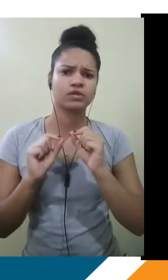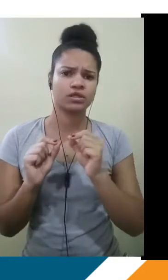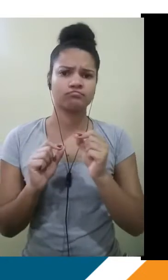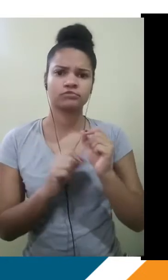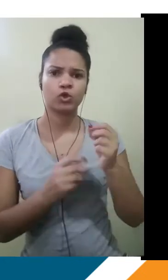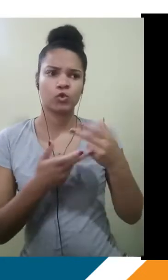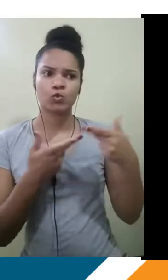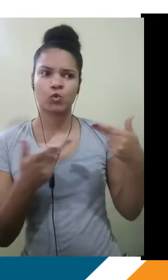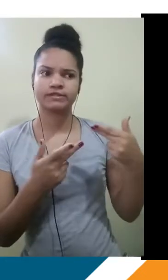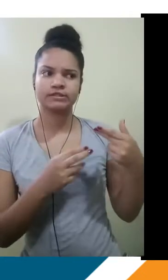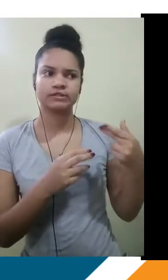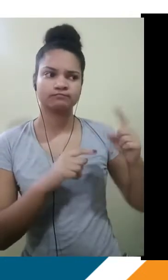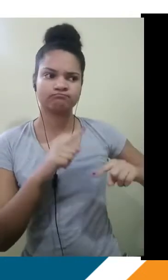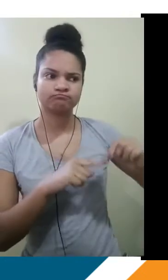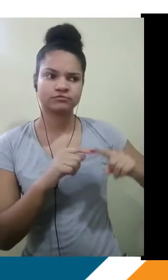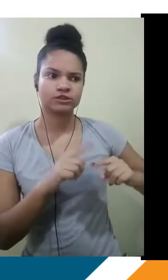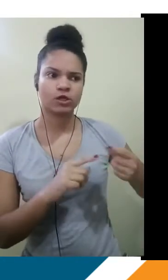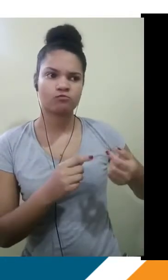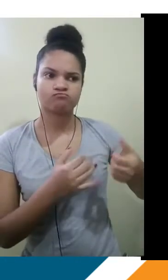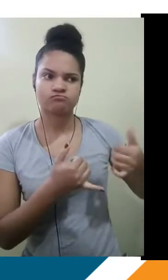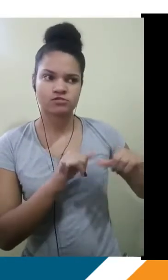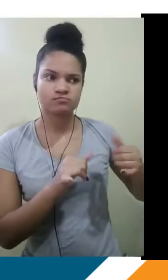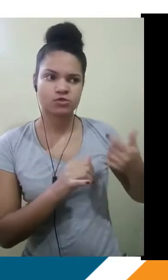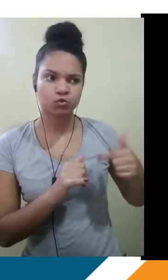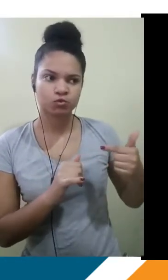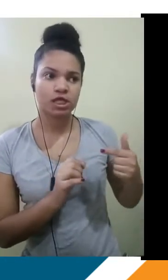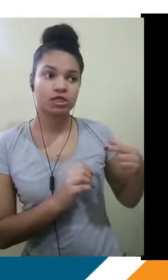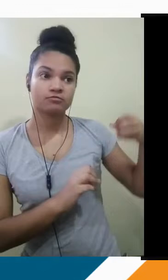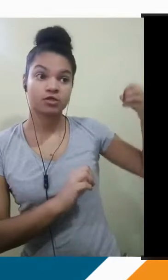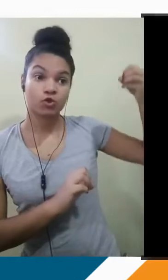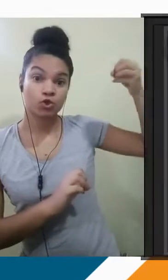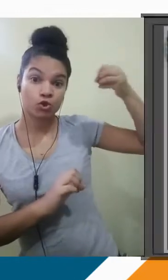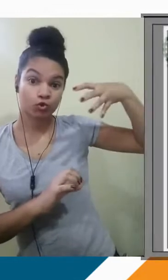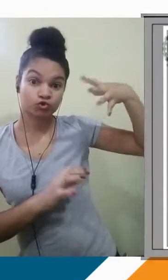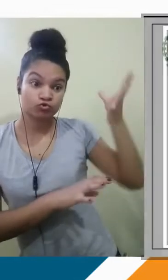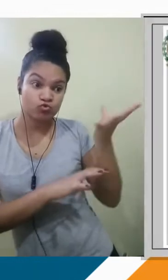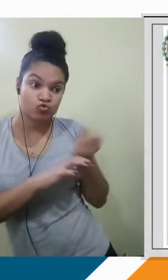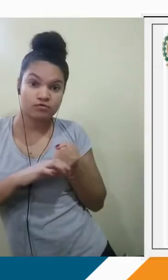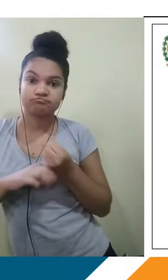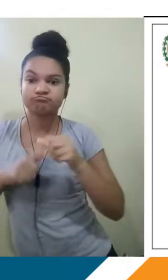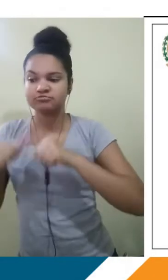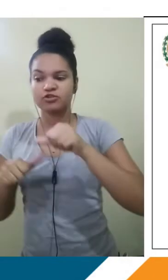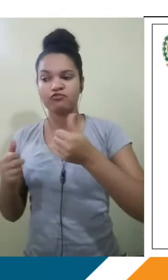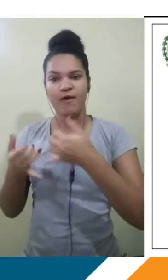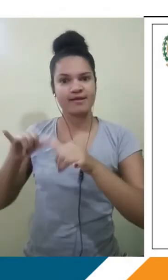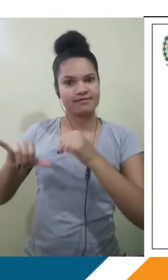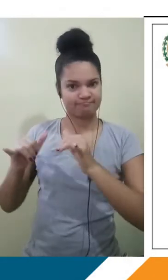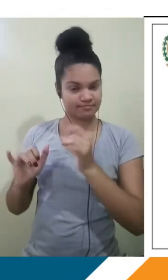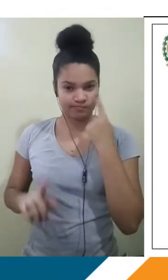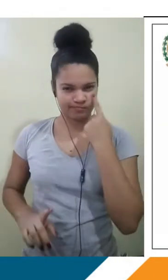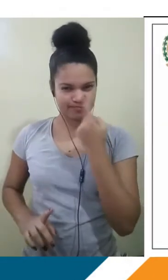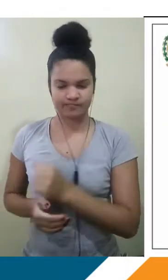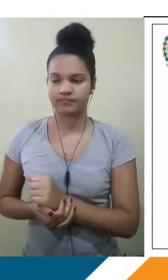matéria orgânica, utilizando a luz como fonte de energia. Vamos lá. A fotossíntese é um fenômeno